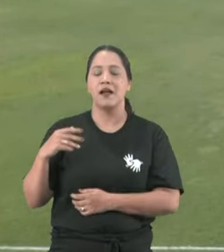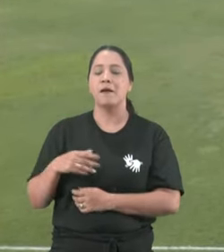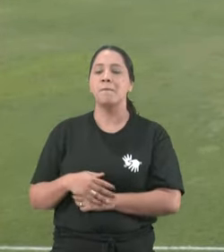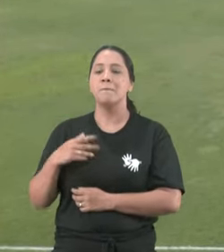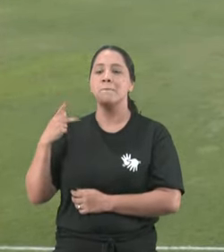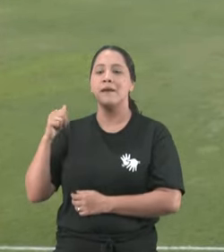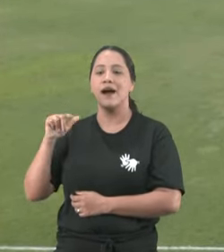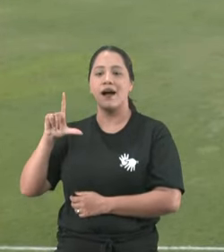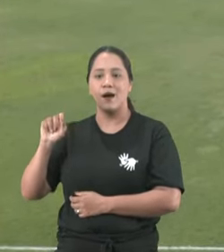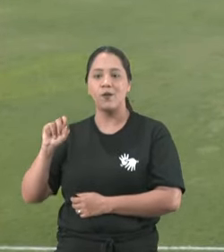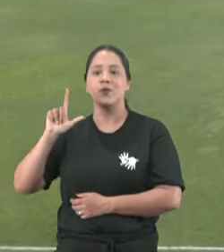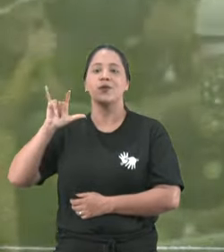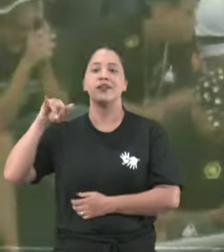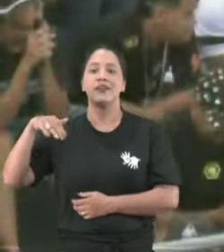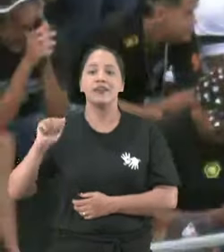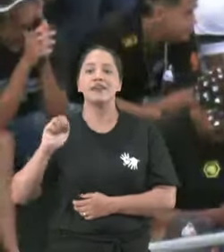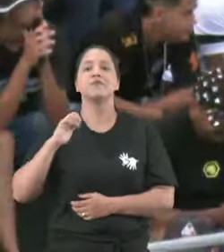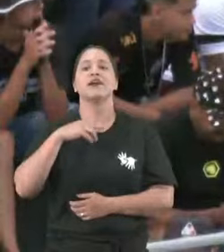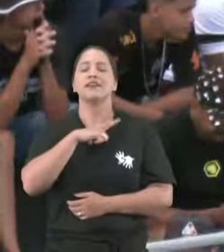que teve